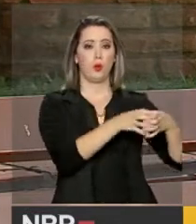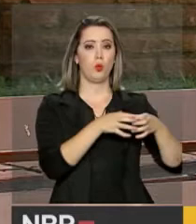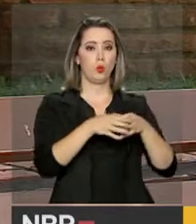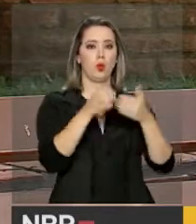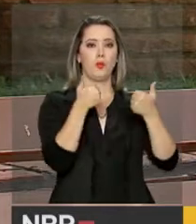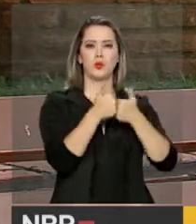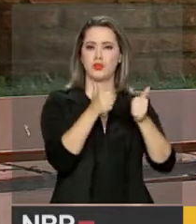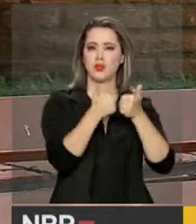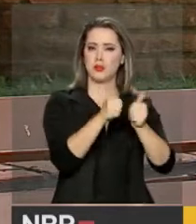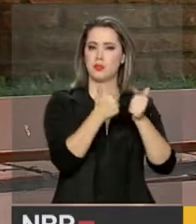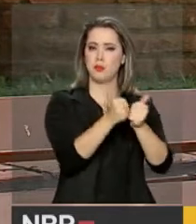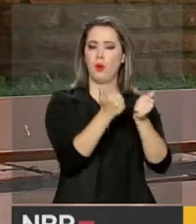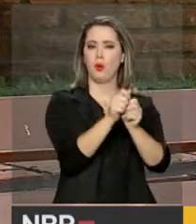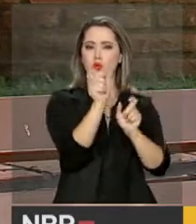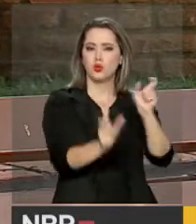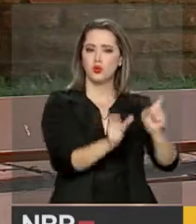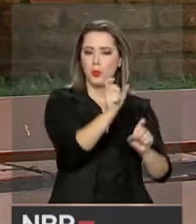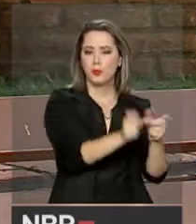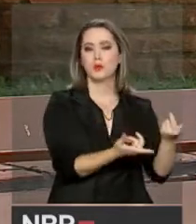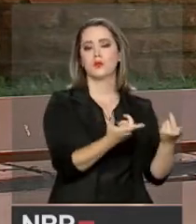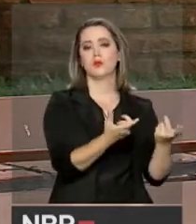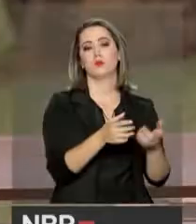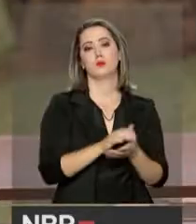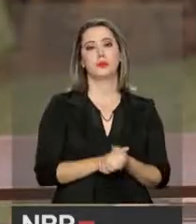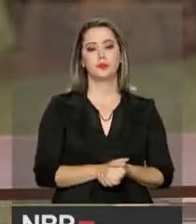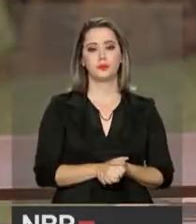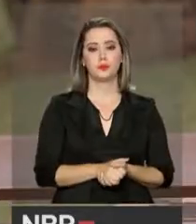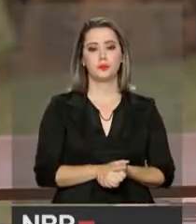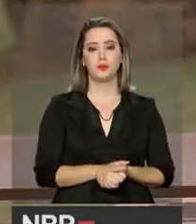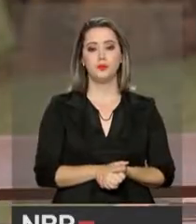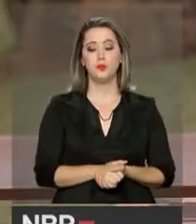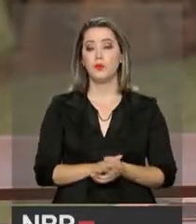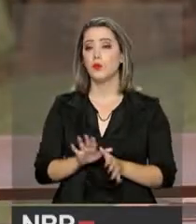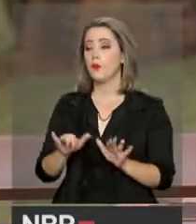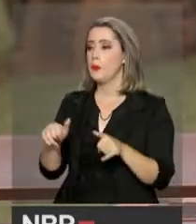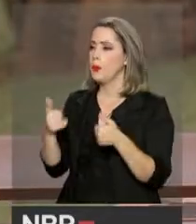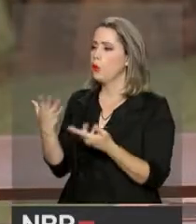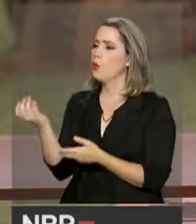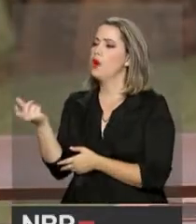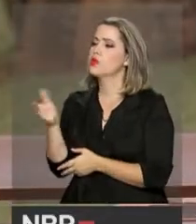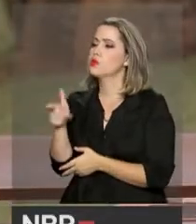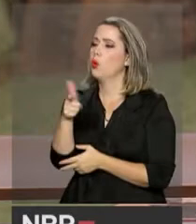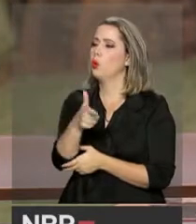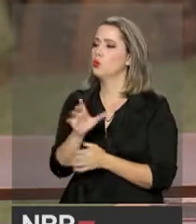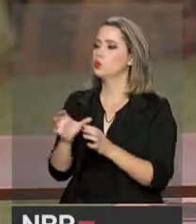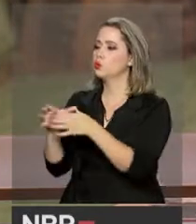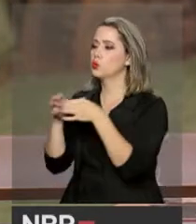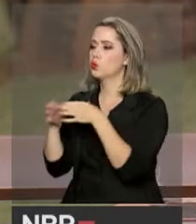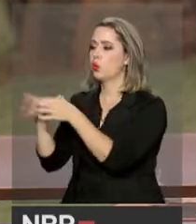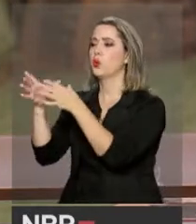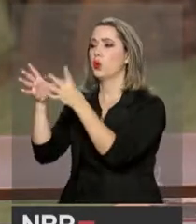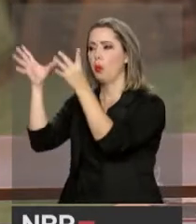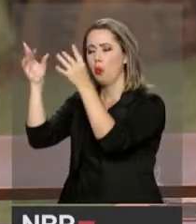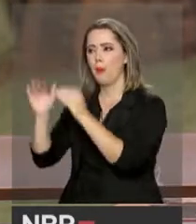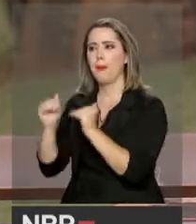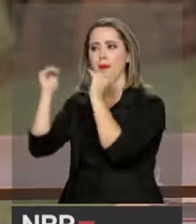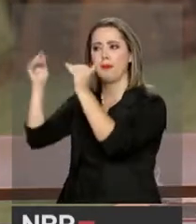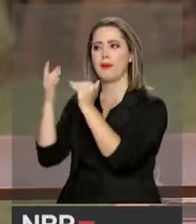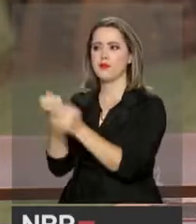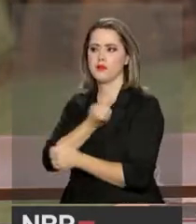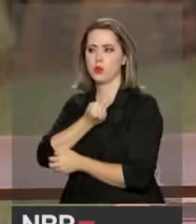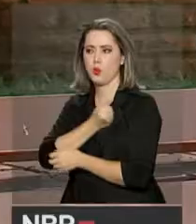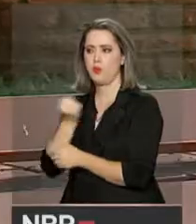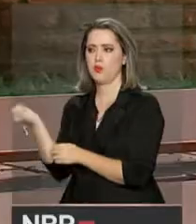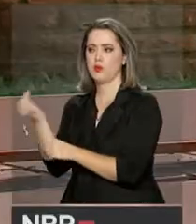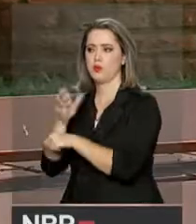de transporte coletivo de passageiros. E Jefferson, que outros setores se destacam em relação a acidentes e